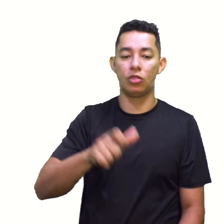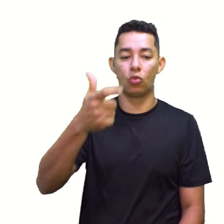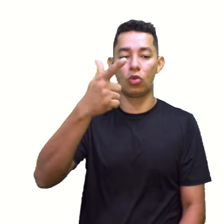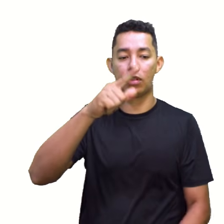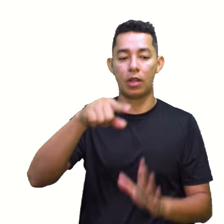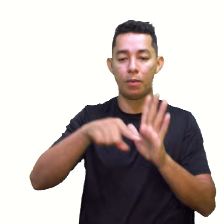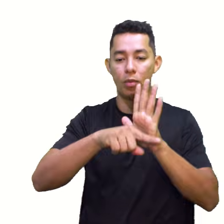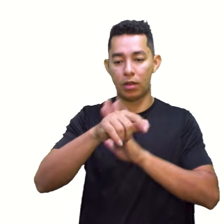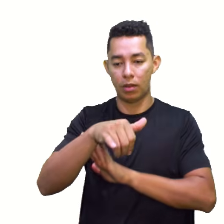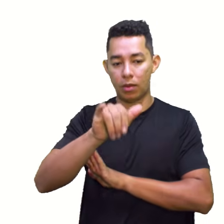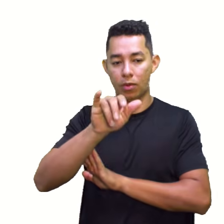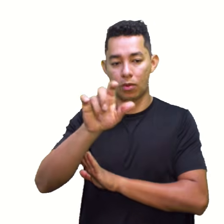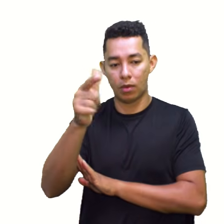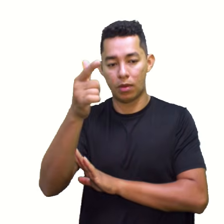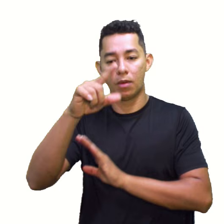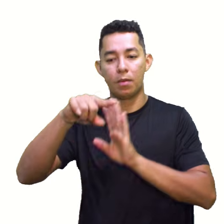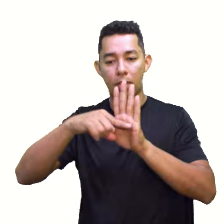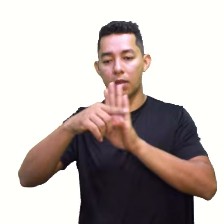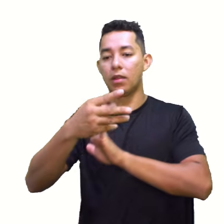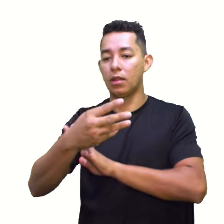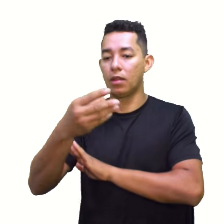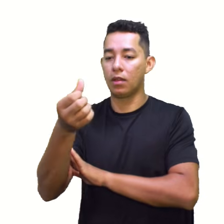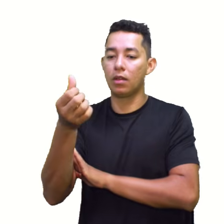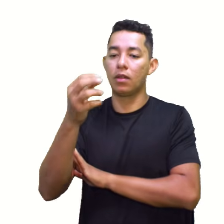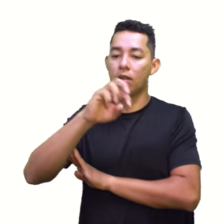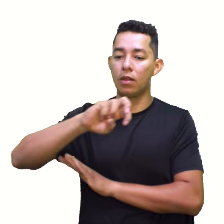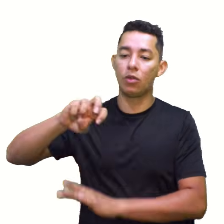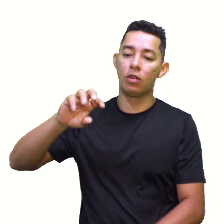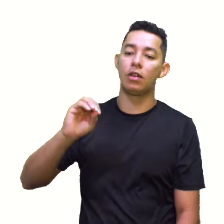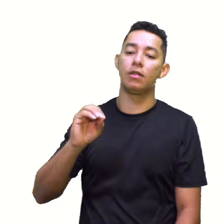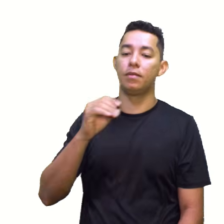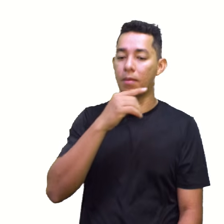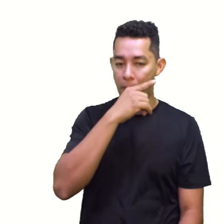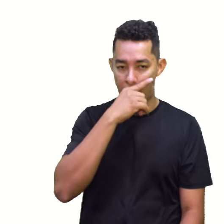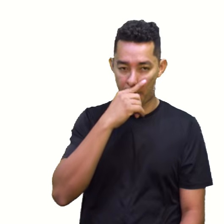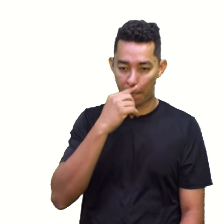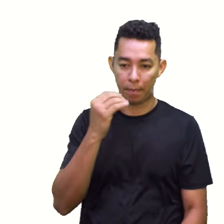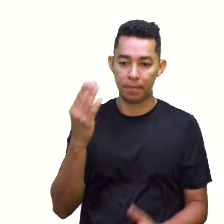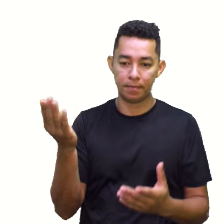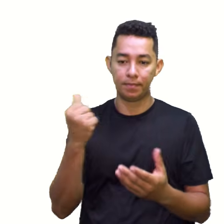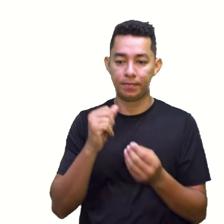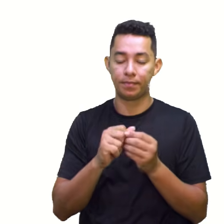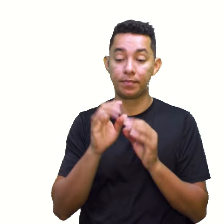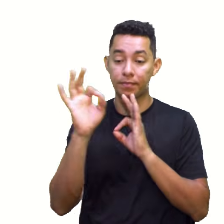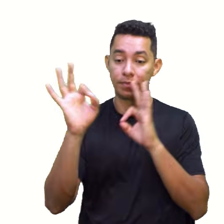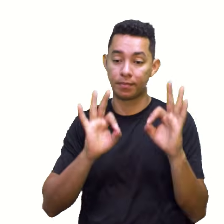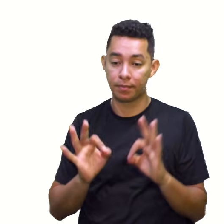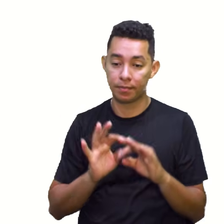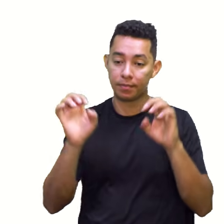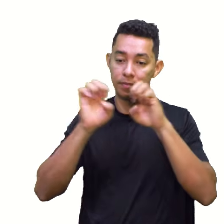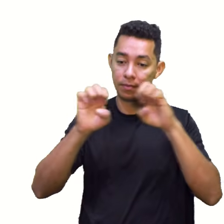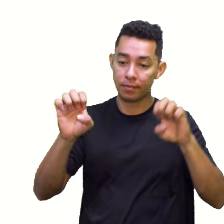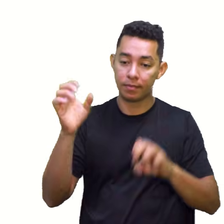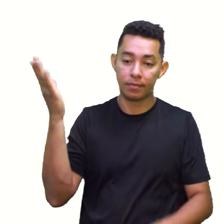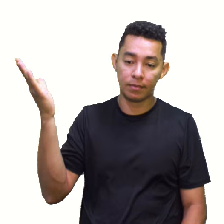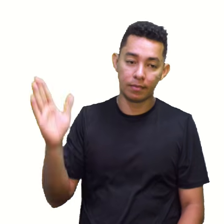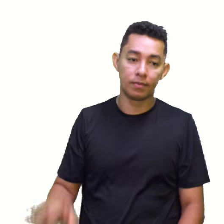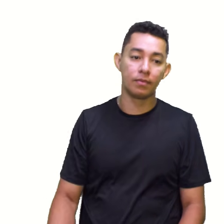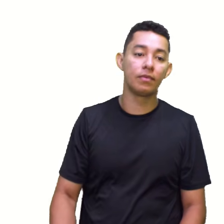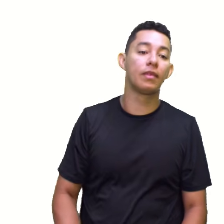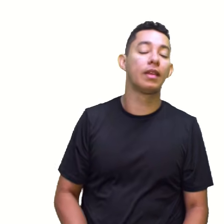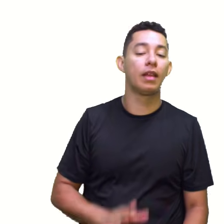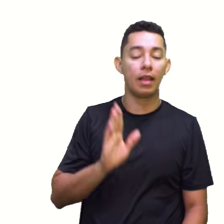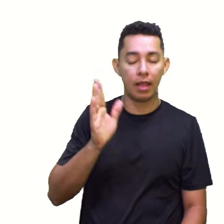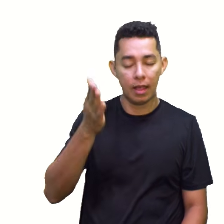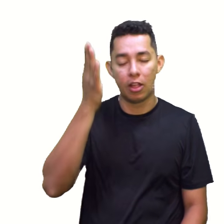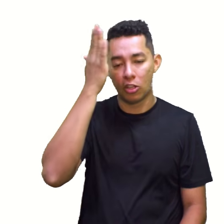por x² mais y² menos 36. Vamos aqui montar, então, essa equação. Eu sei que é